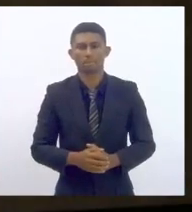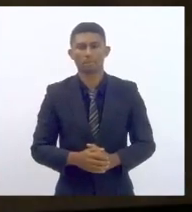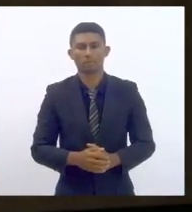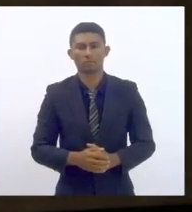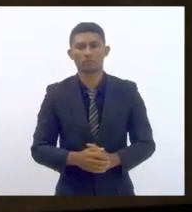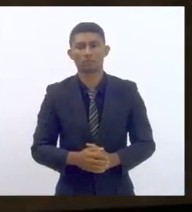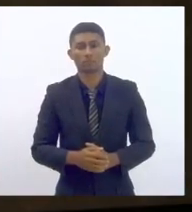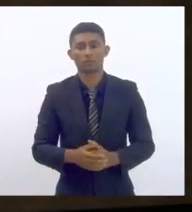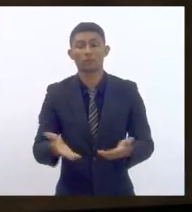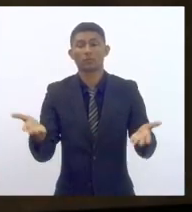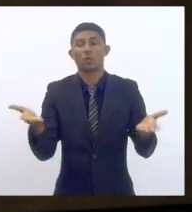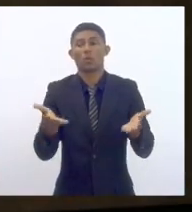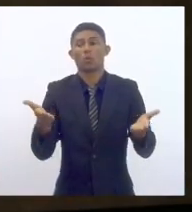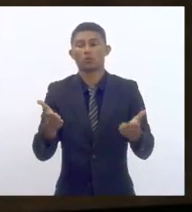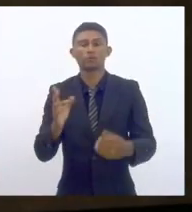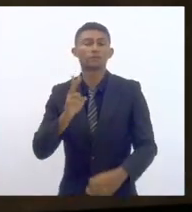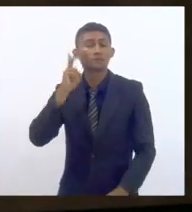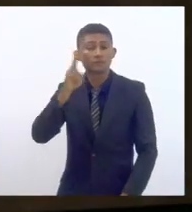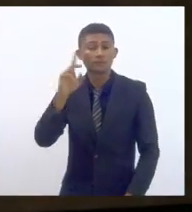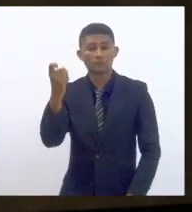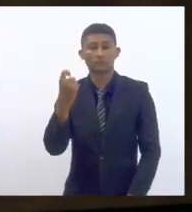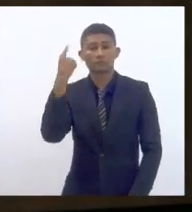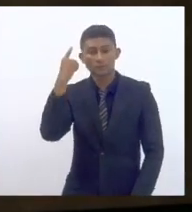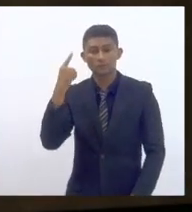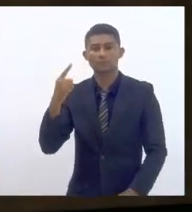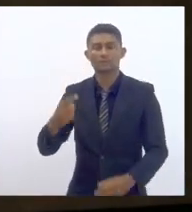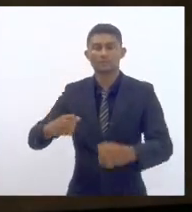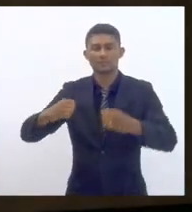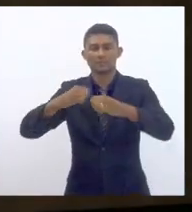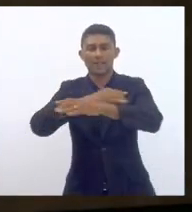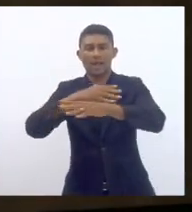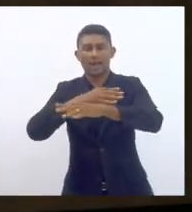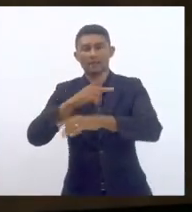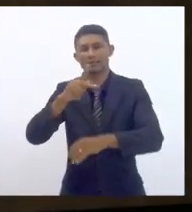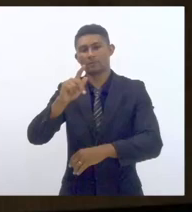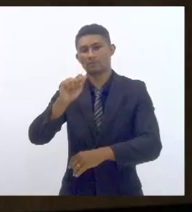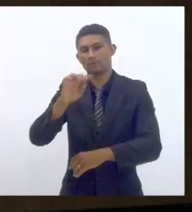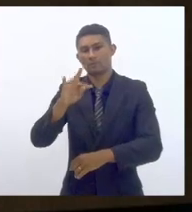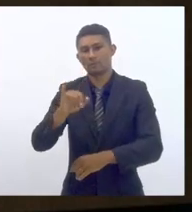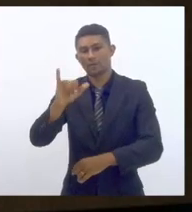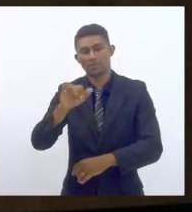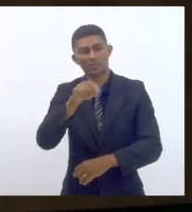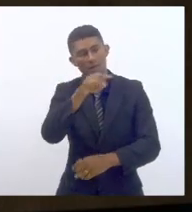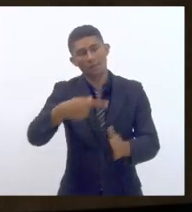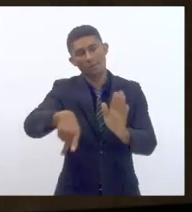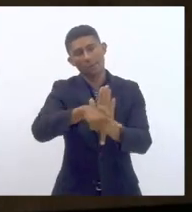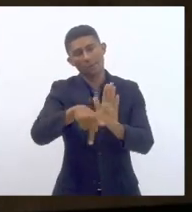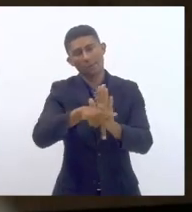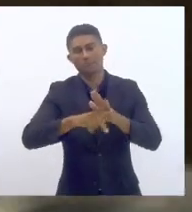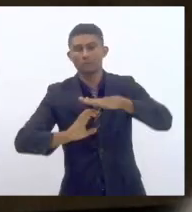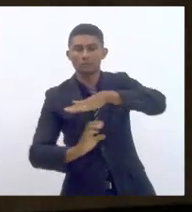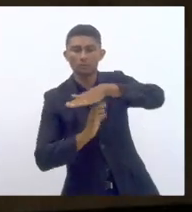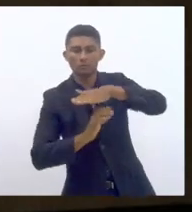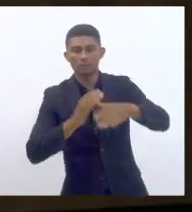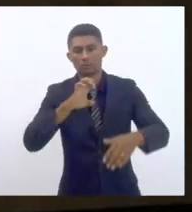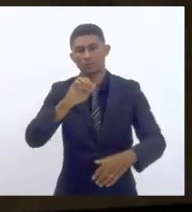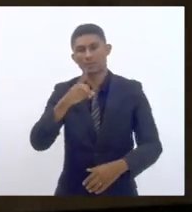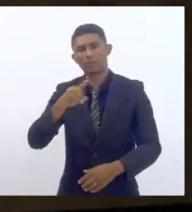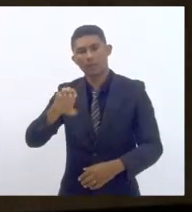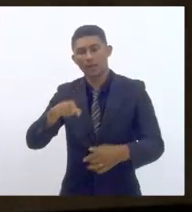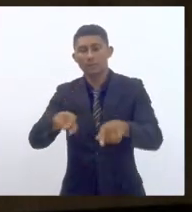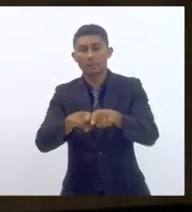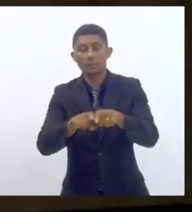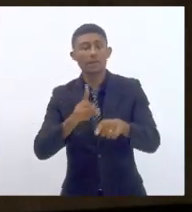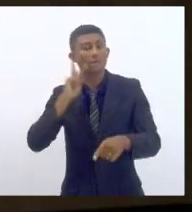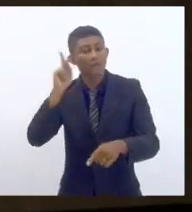estamos recebendo aqui hoje o ex-vereador do Partido Alferes Cadinho, que é da SEDAI, o vereador Kiki, também é da SEDAI, com